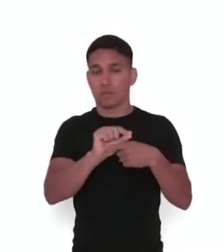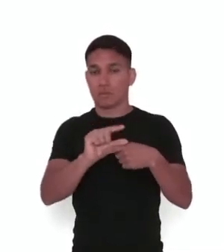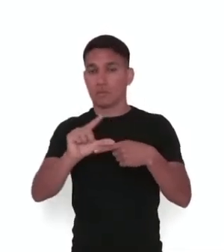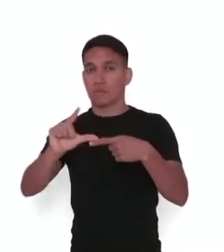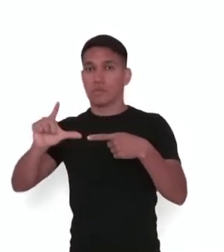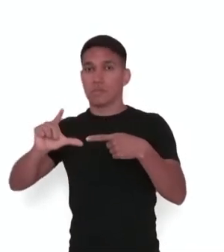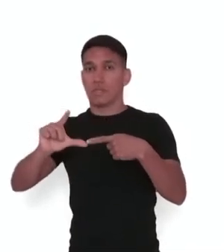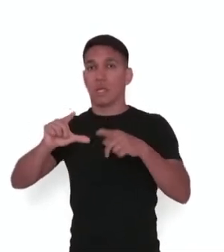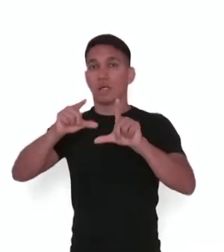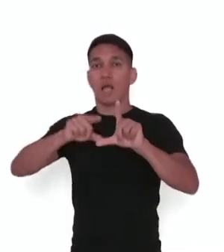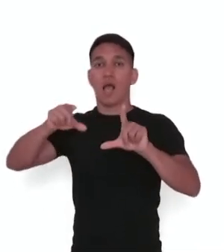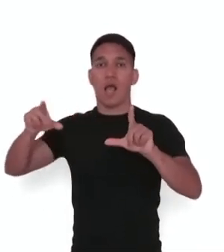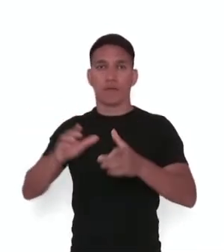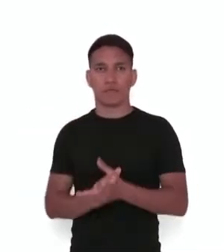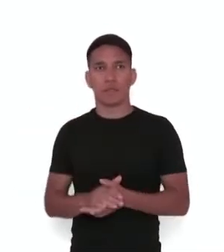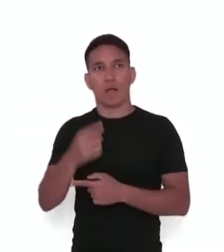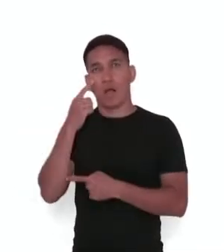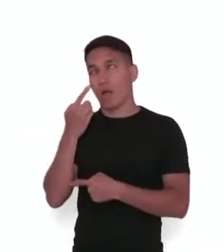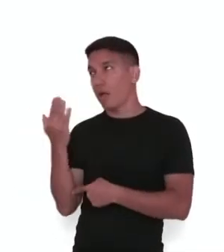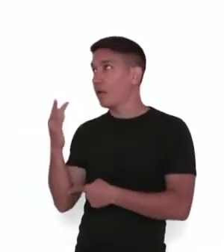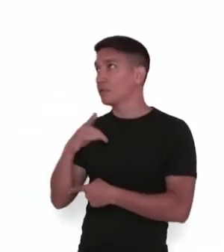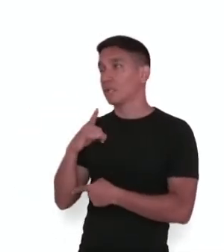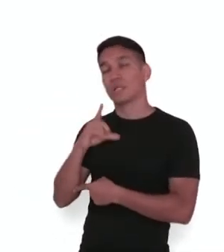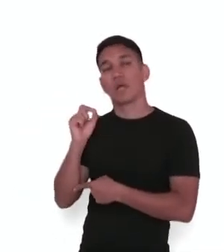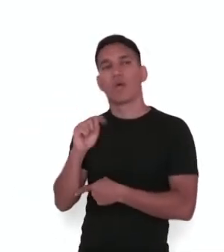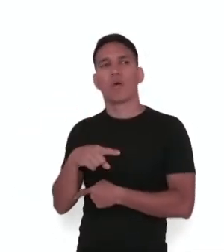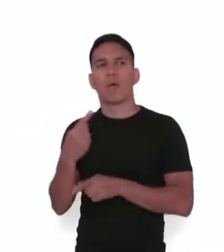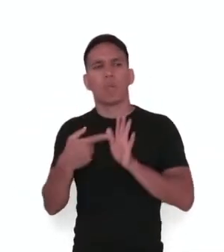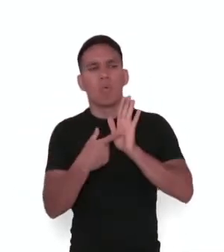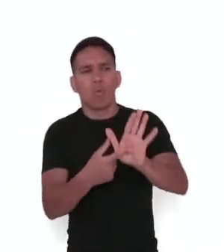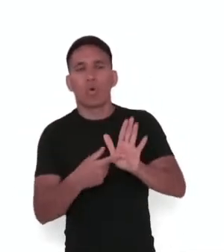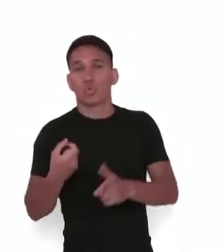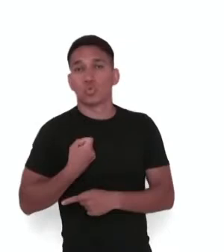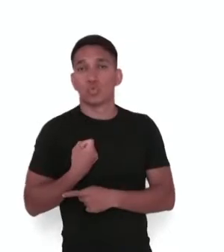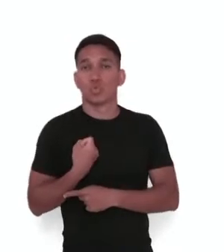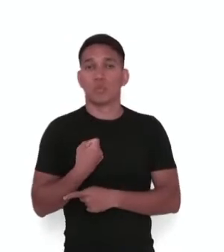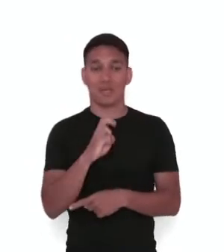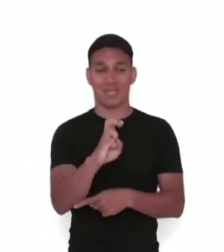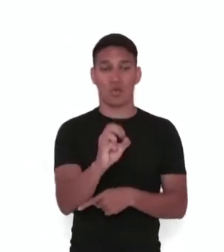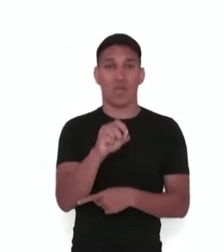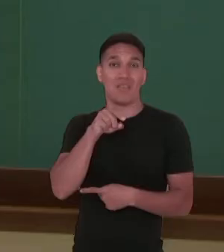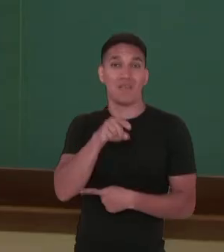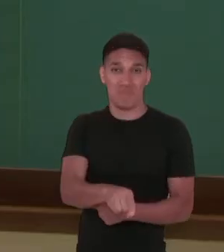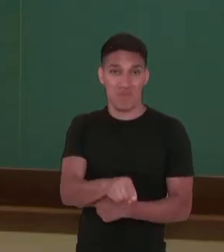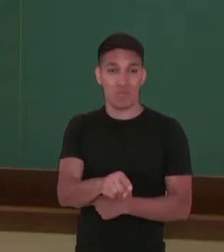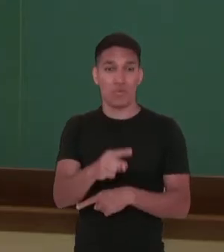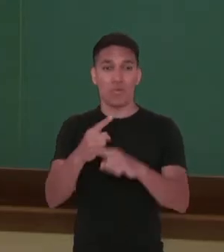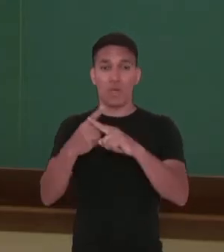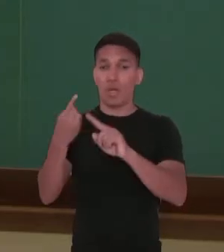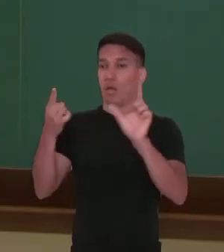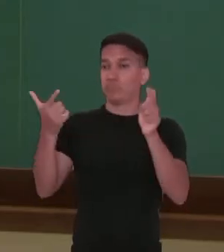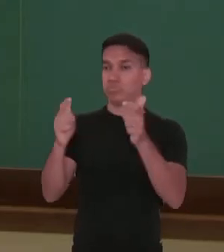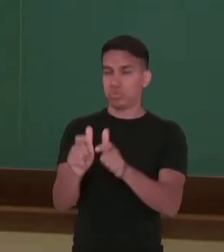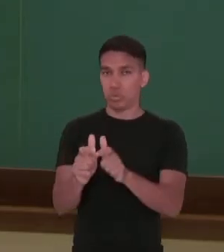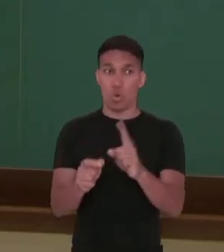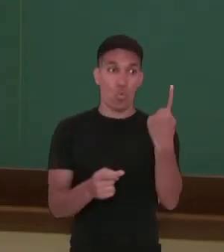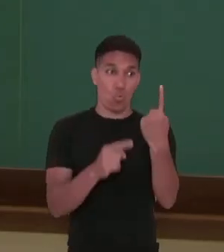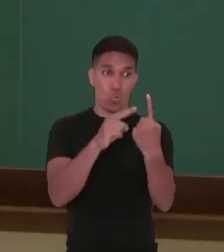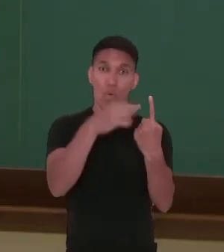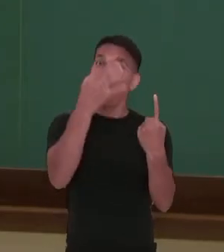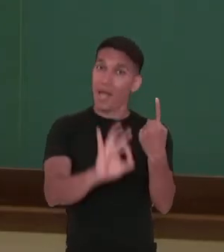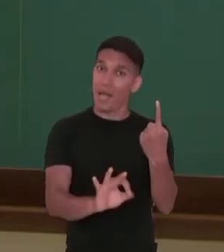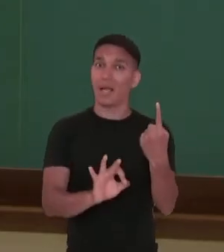a escala numérica está contando aqui, ó, foi reduzido 50 mil vezes o 1. O 1 é o original.